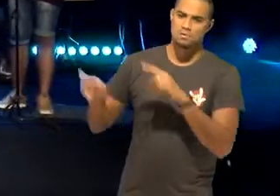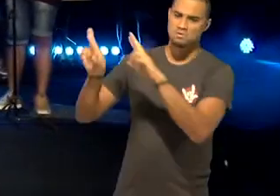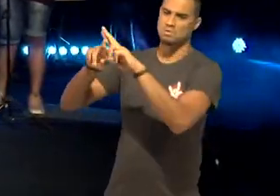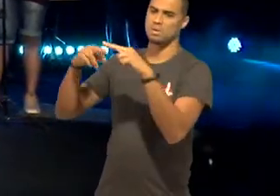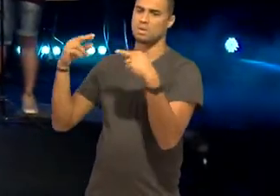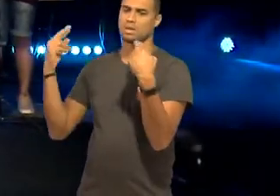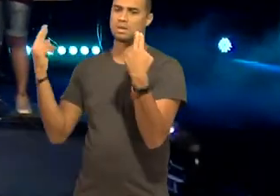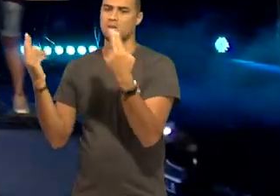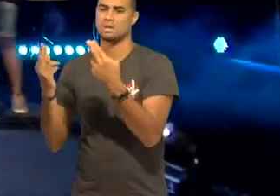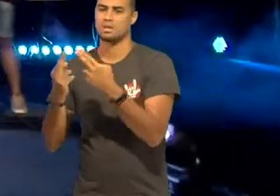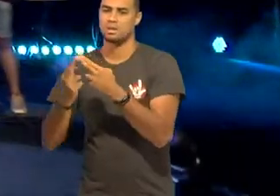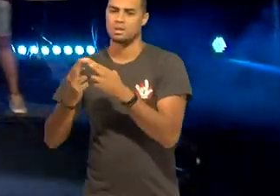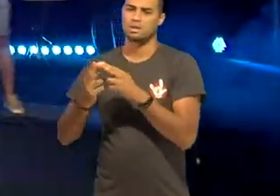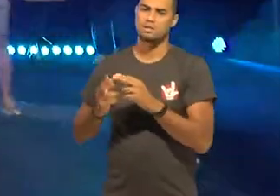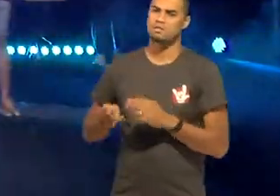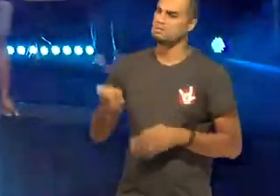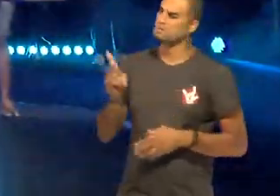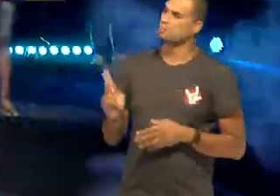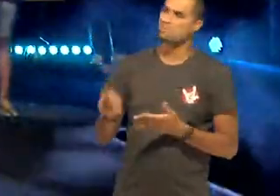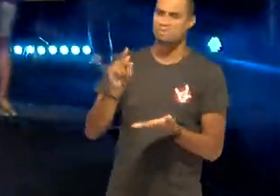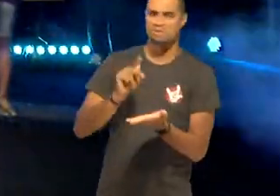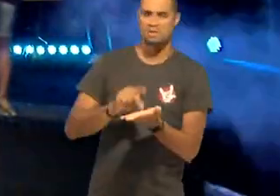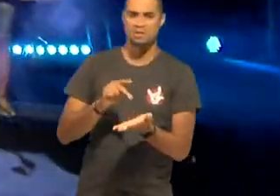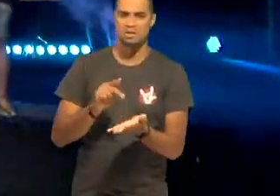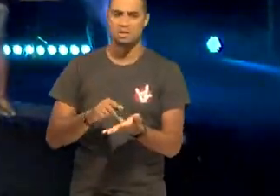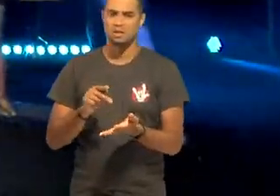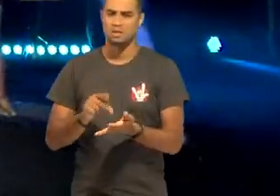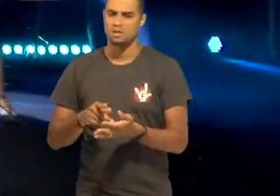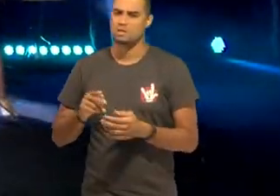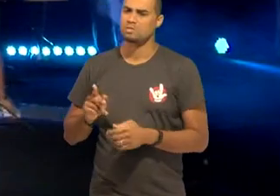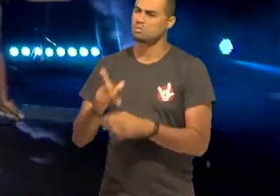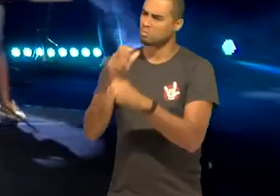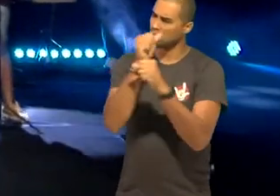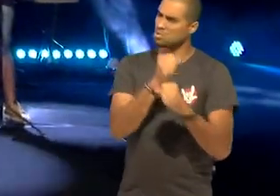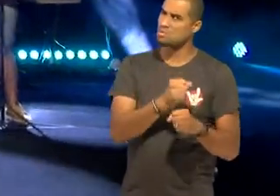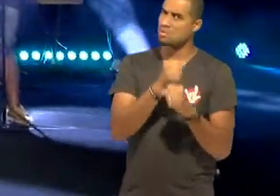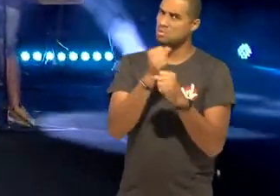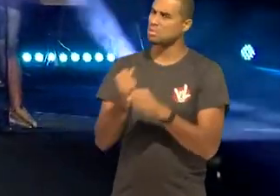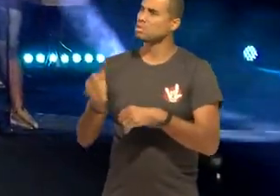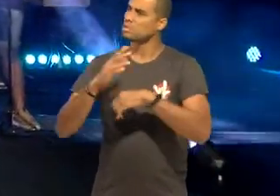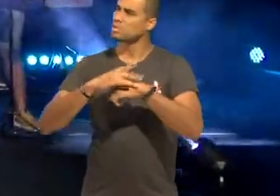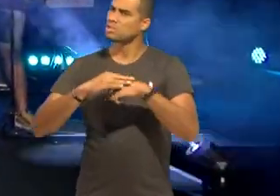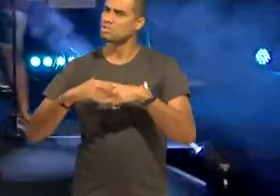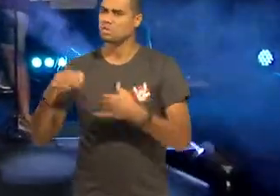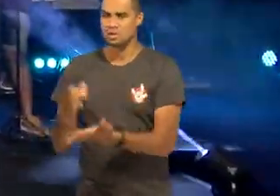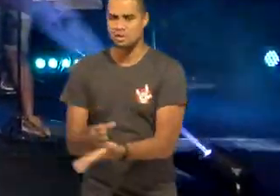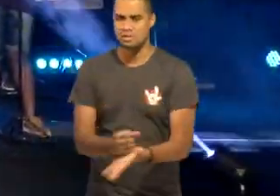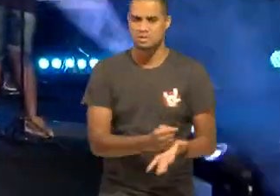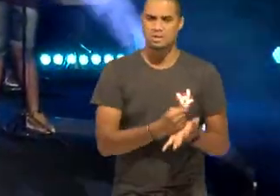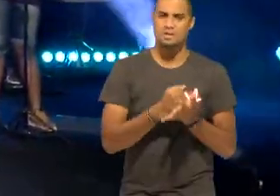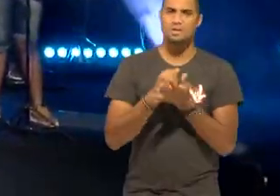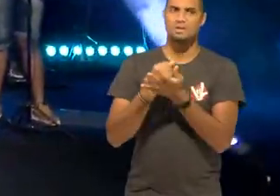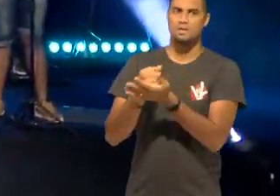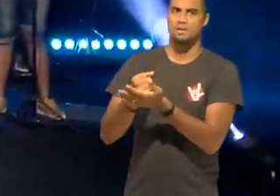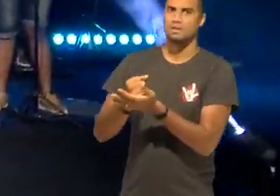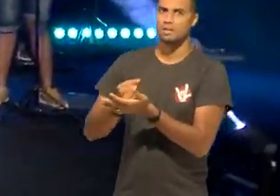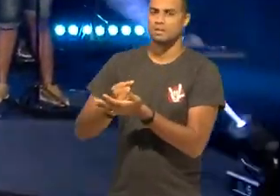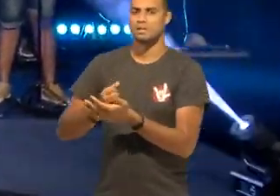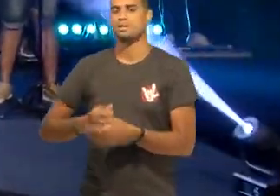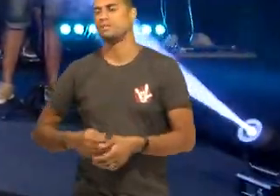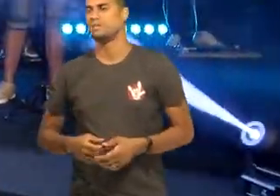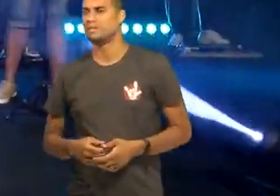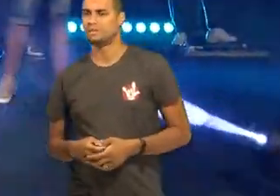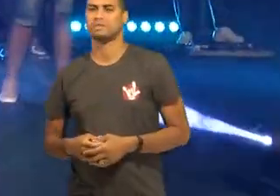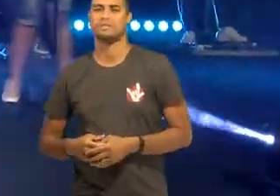Deus consiste em poder, poder que perdoa, que cura e salva, poder do Espírito para